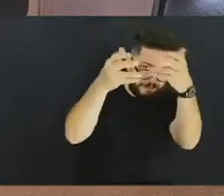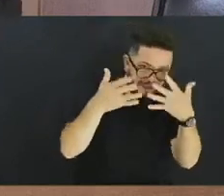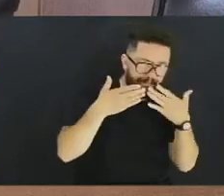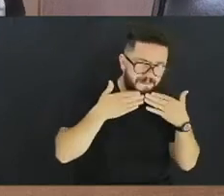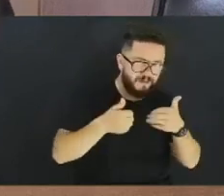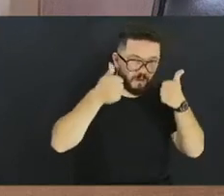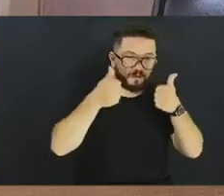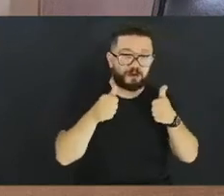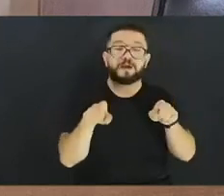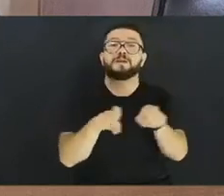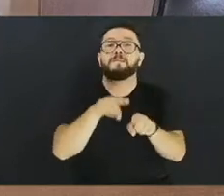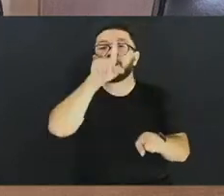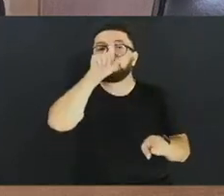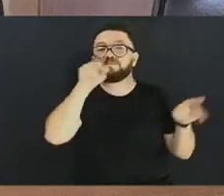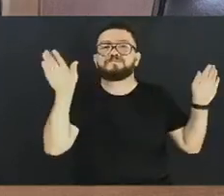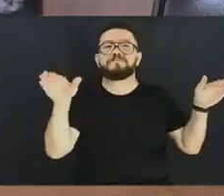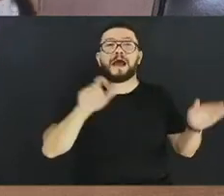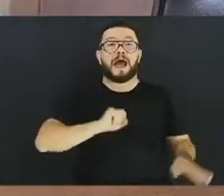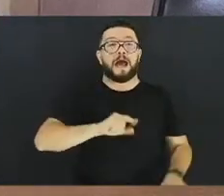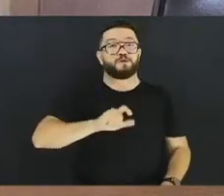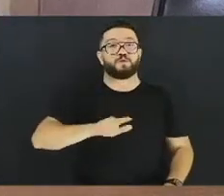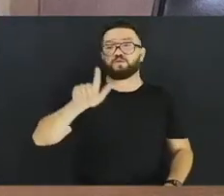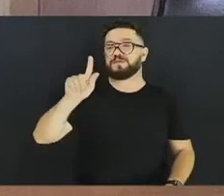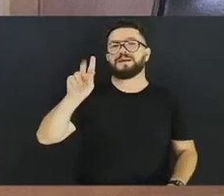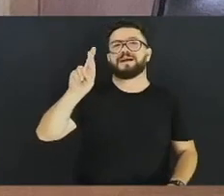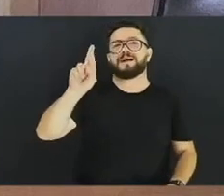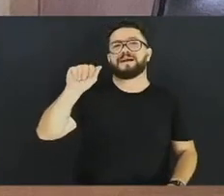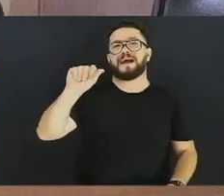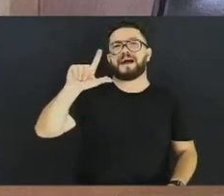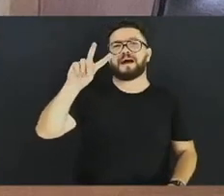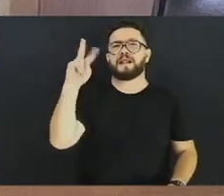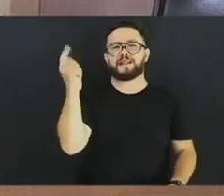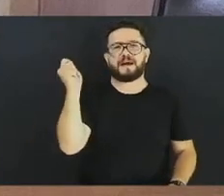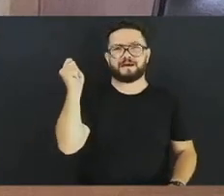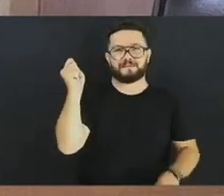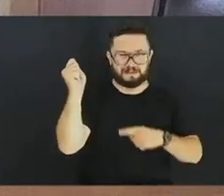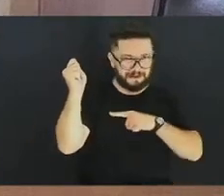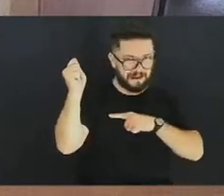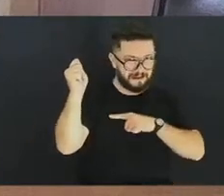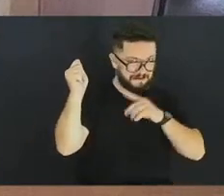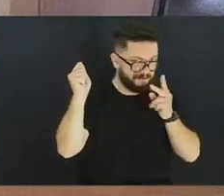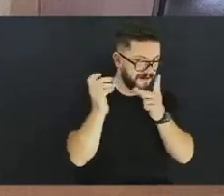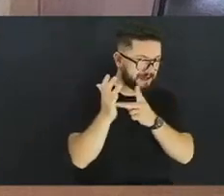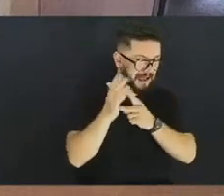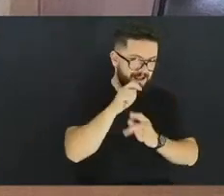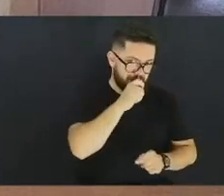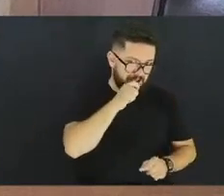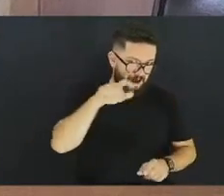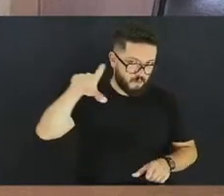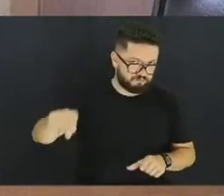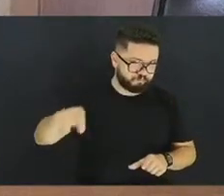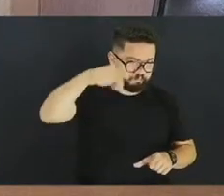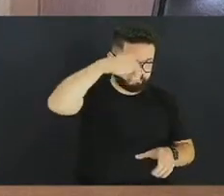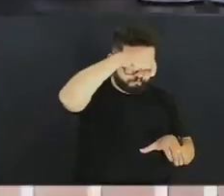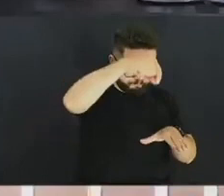gralha azul, que é um símbolo de Curitiba. A gralha azul ainda espalha as sementes do pinheiro ou isso é fake news? Por favor.